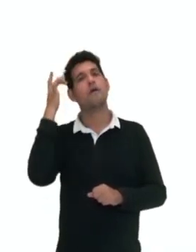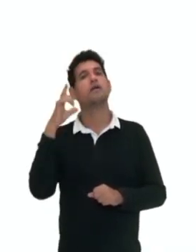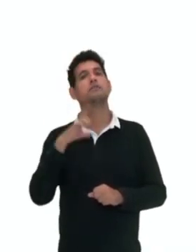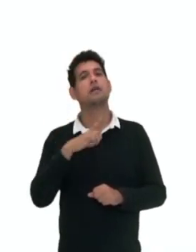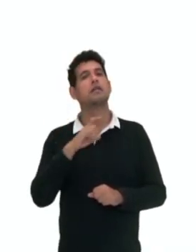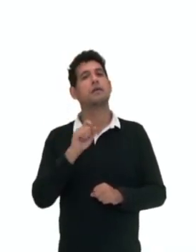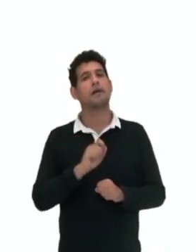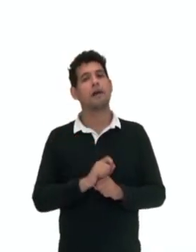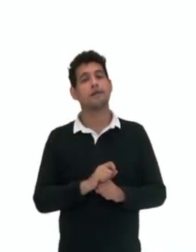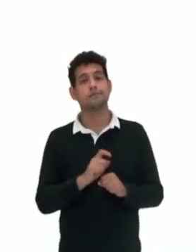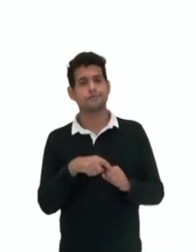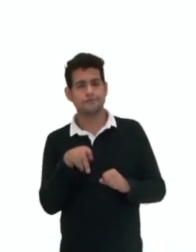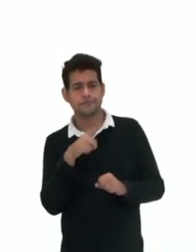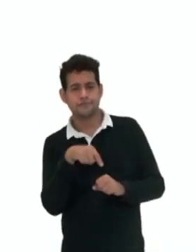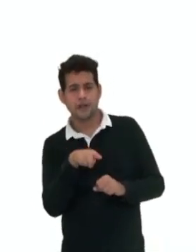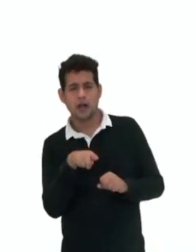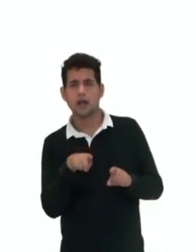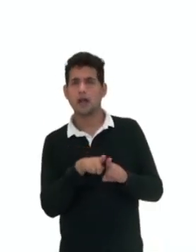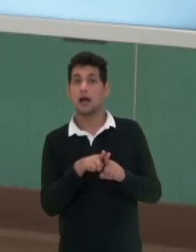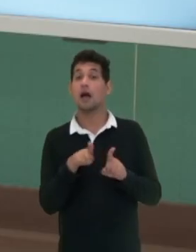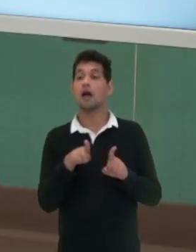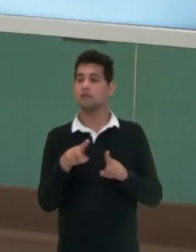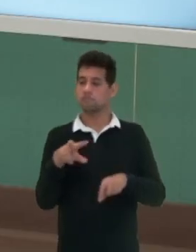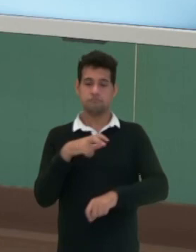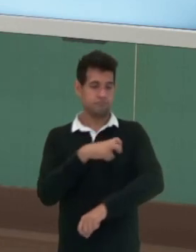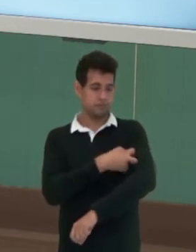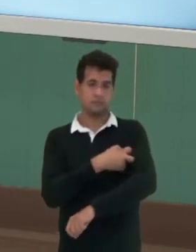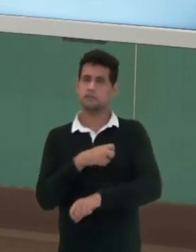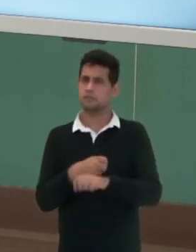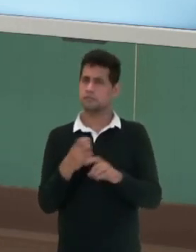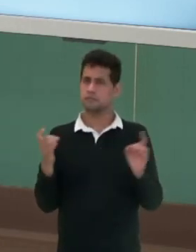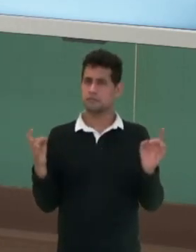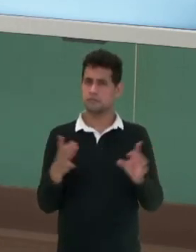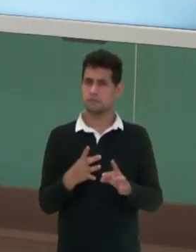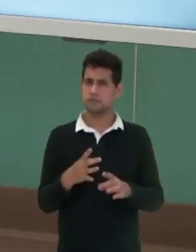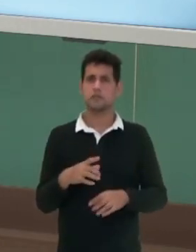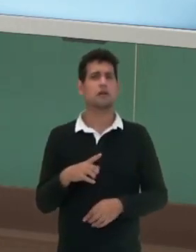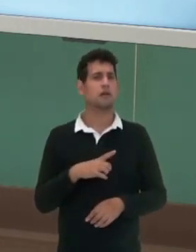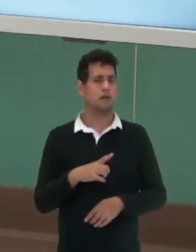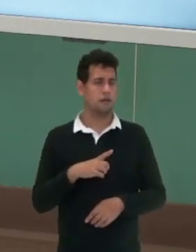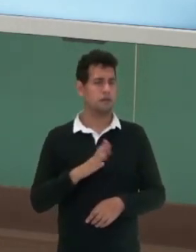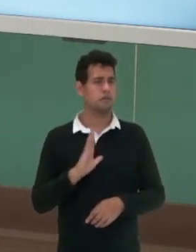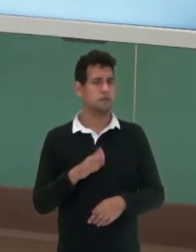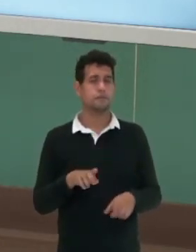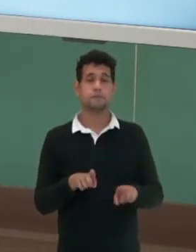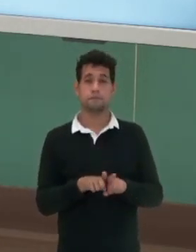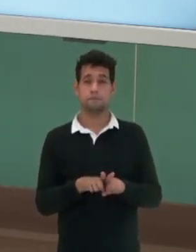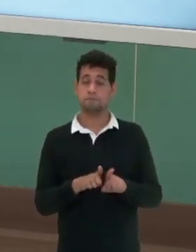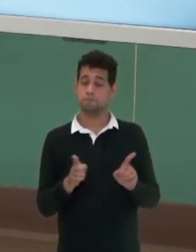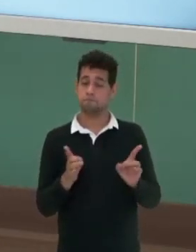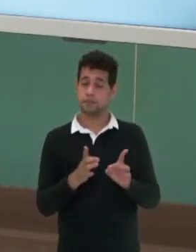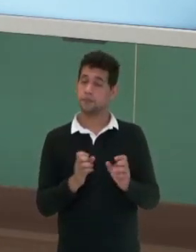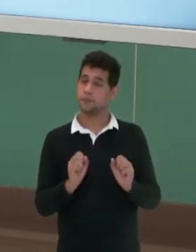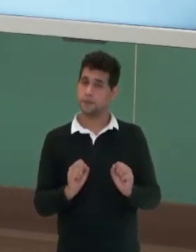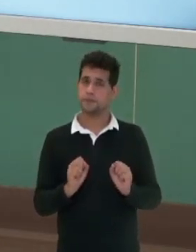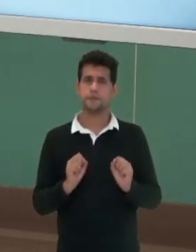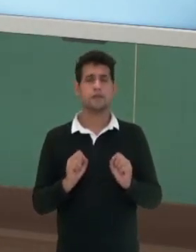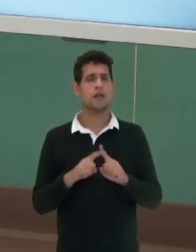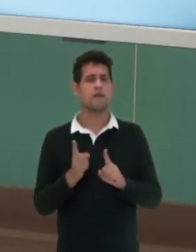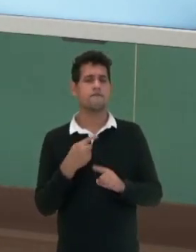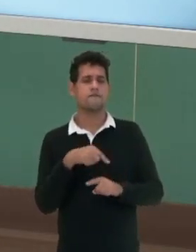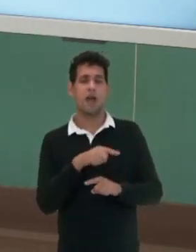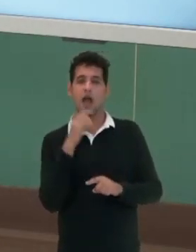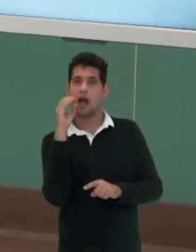anticorpo pronto, você vai lá e recebe esse anticorpo. Então, você já tem o anticorpo pronto. E aí ele vai